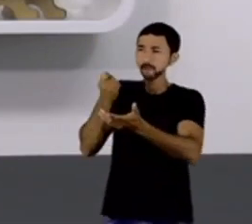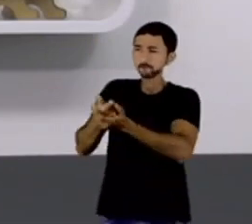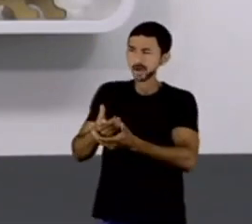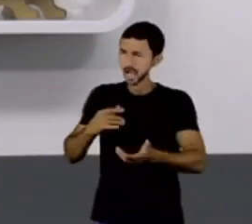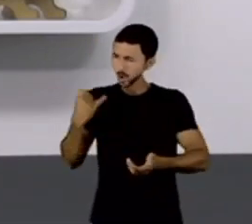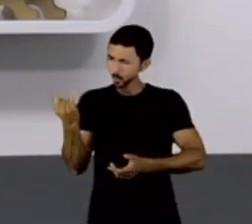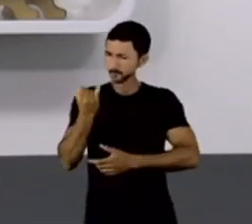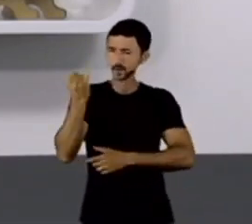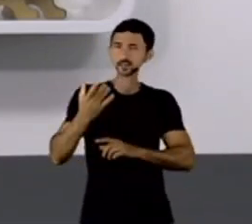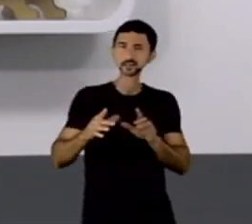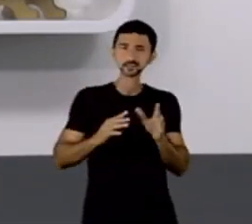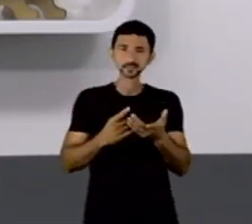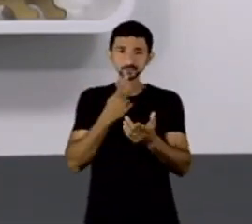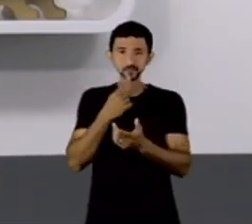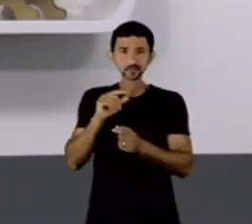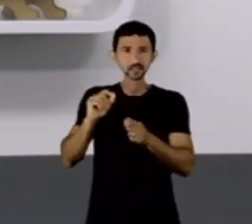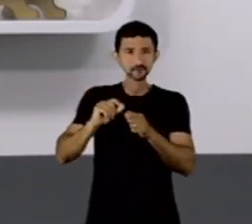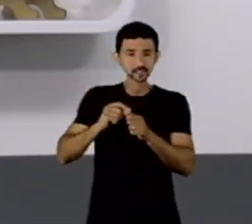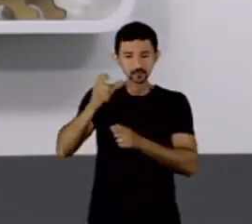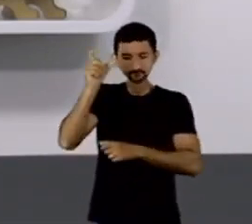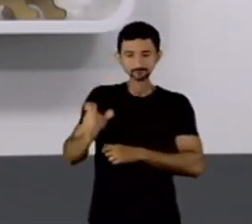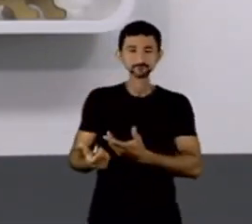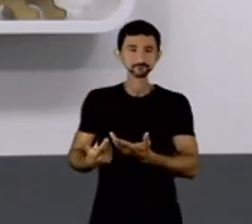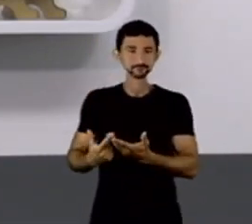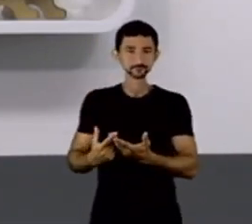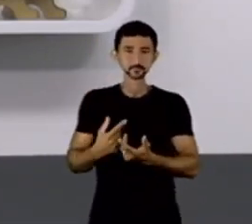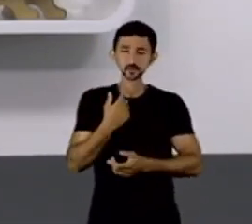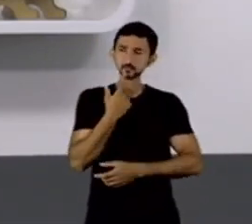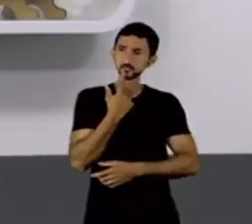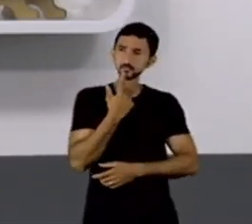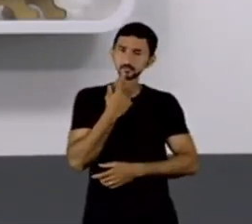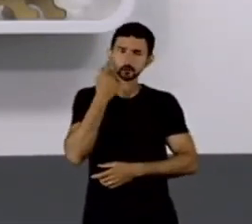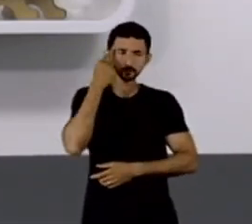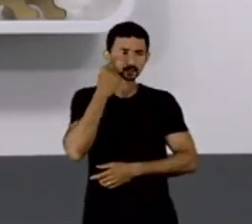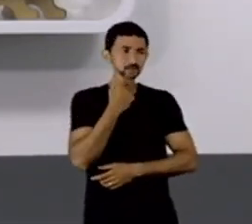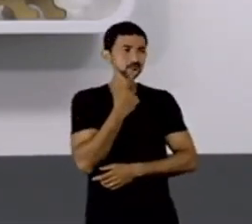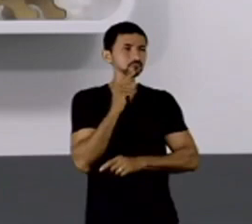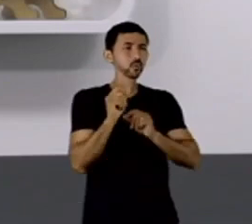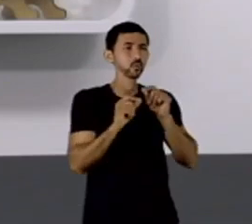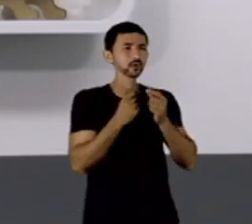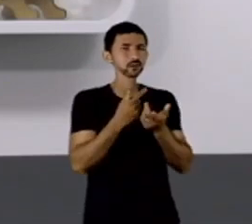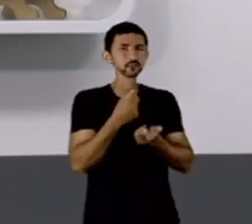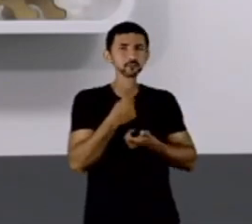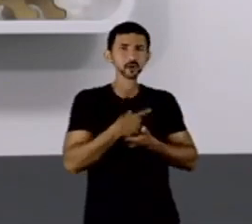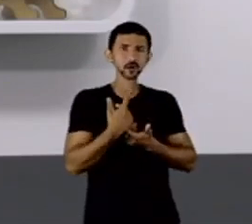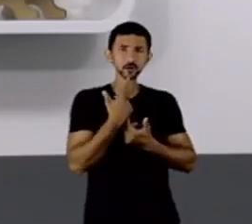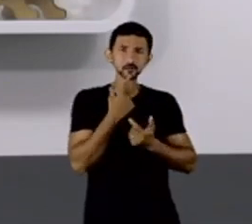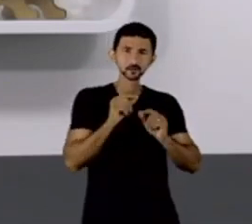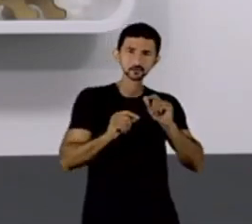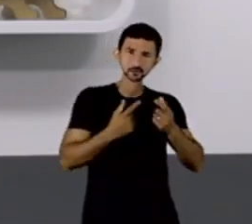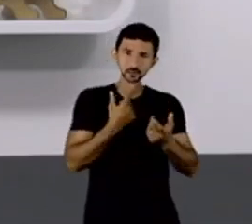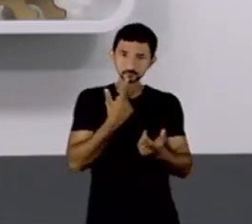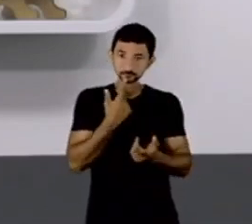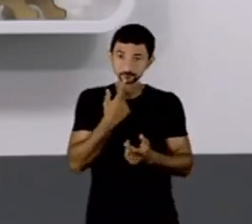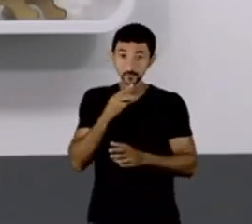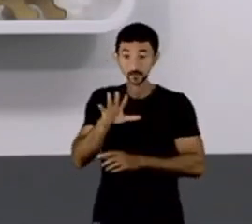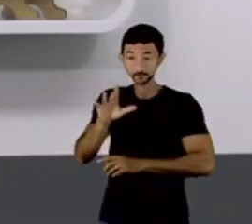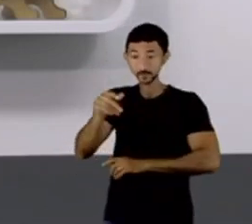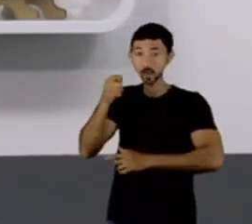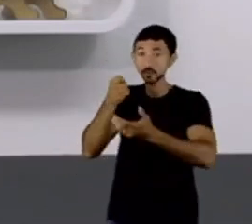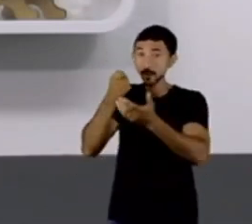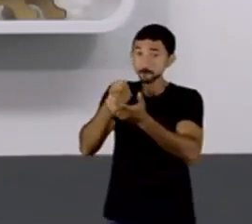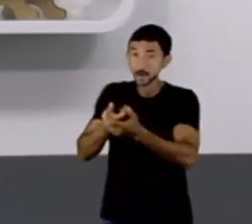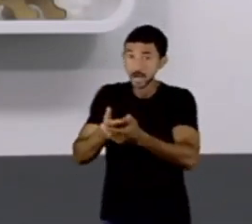muito valiosa se você tiver essa atitude. Você pode pensar de um jeito. Mas se eu disser assim, ó, você vai ser pago com